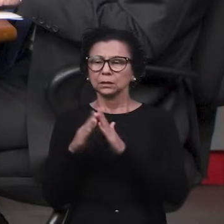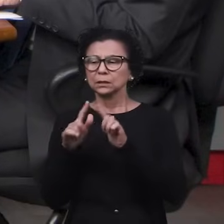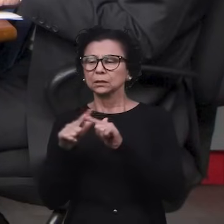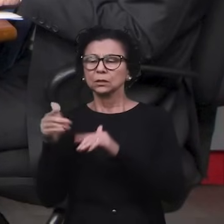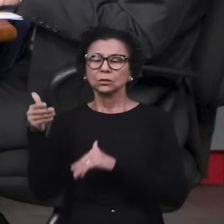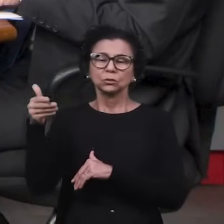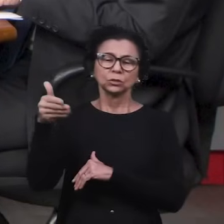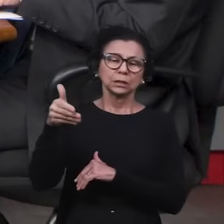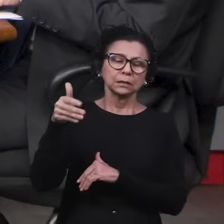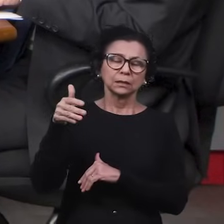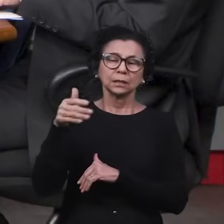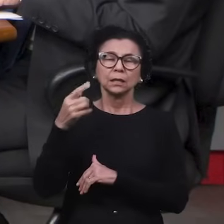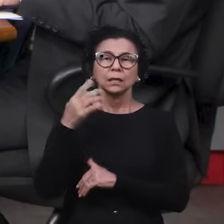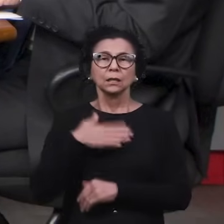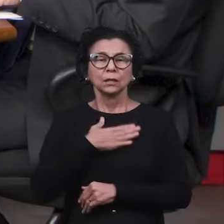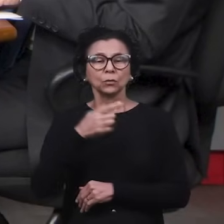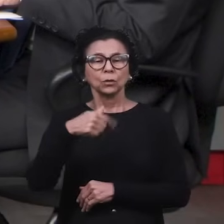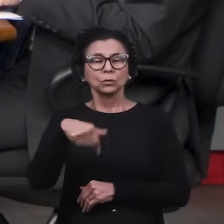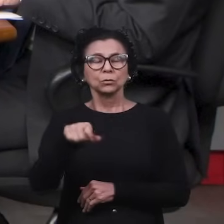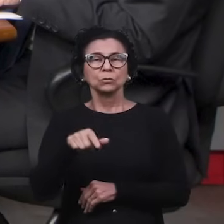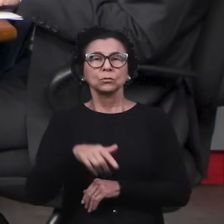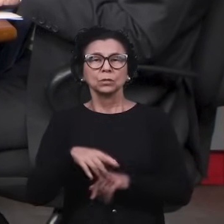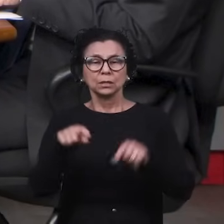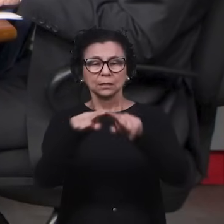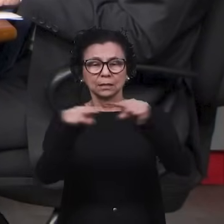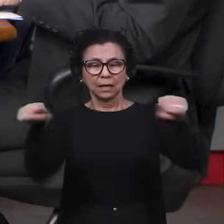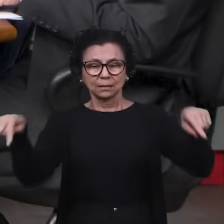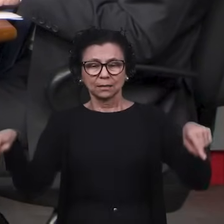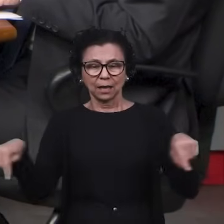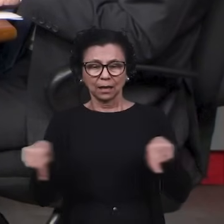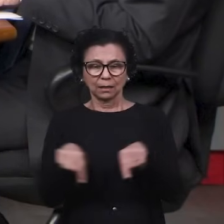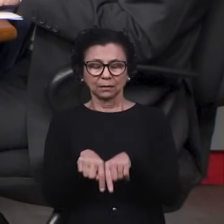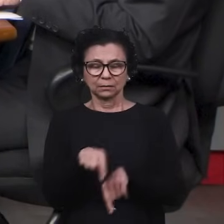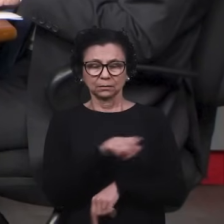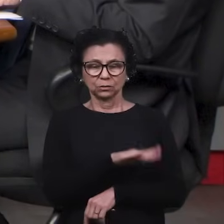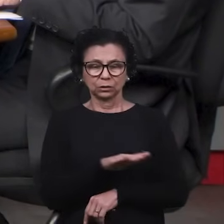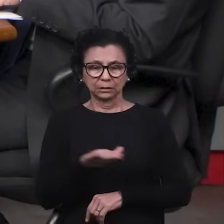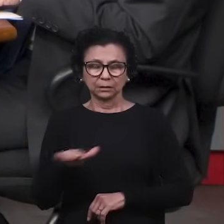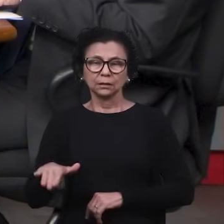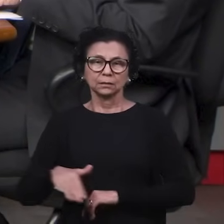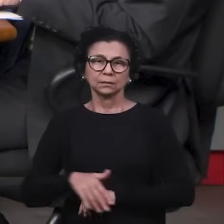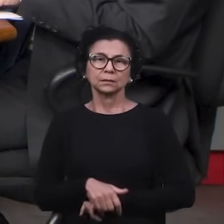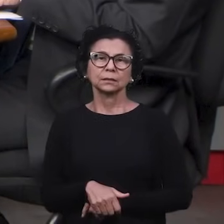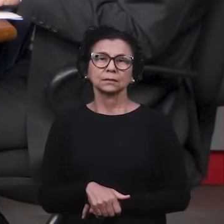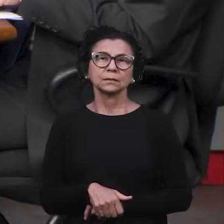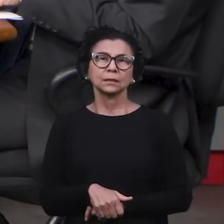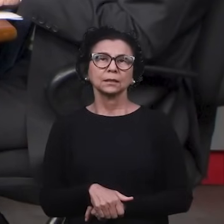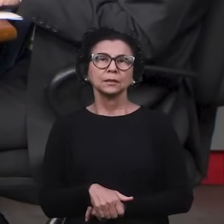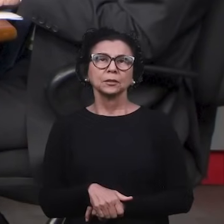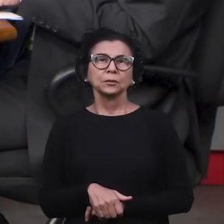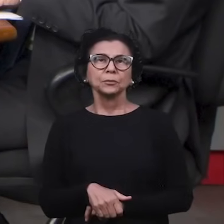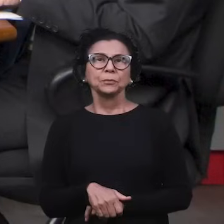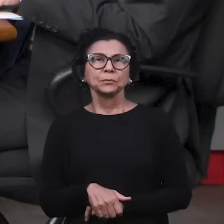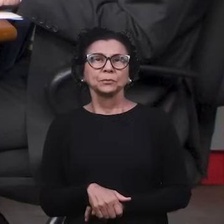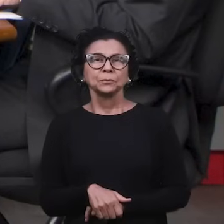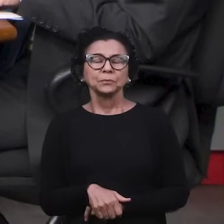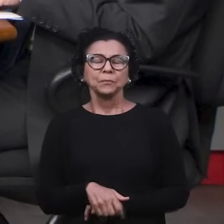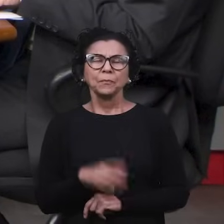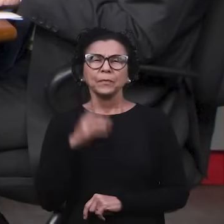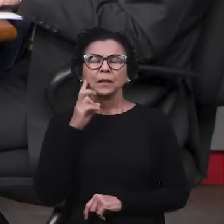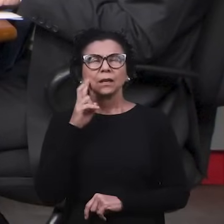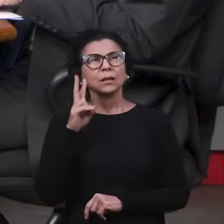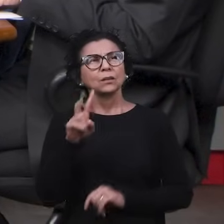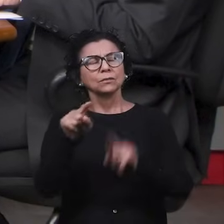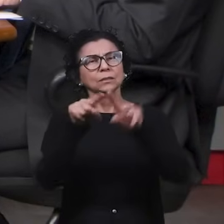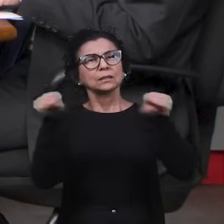faço coleção de fotografias de classe de crianças. E uma delas que me chamou a atenção era que eu vi lá pendurado na